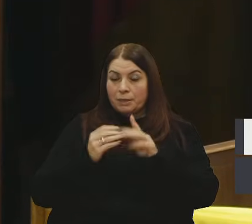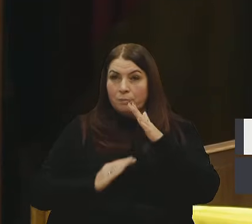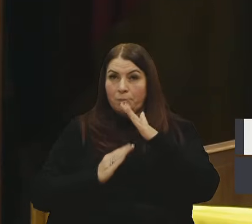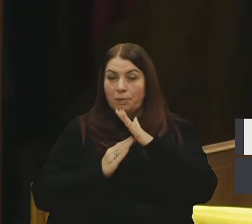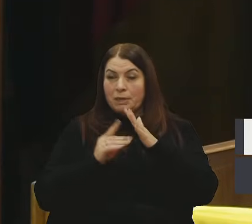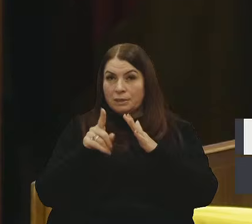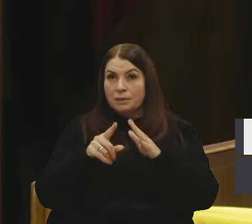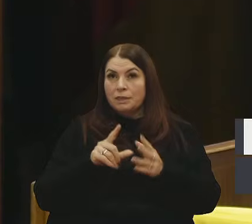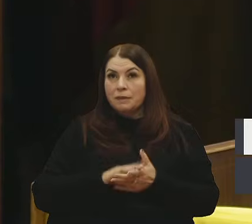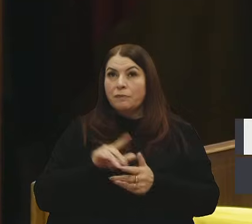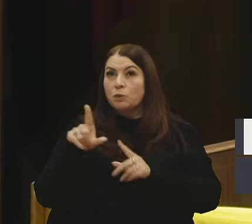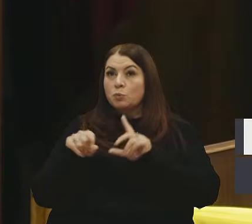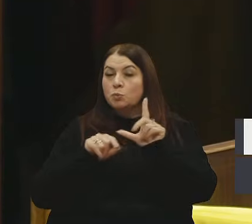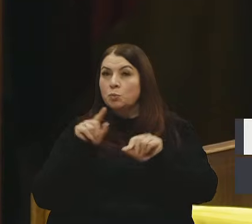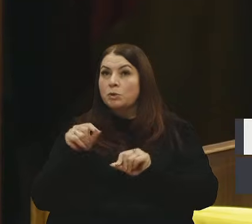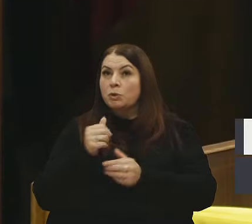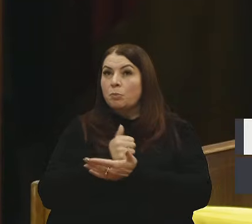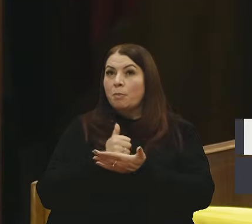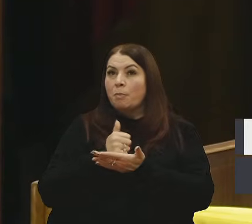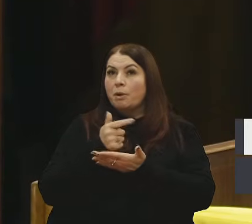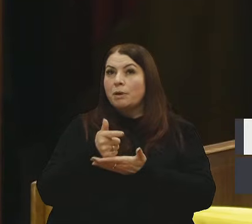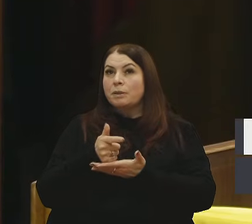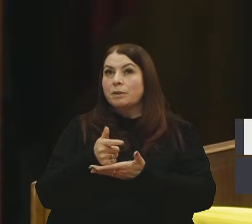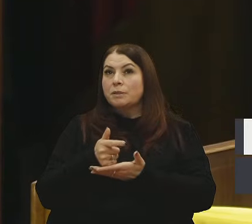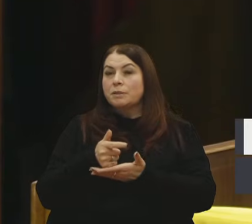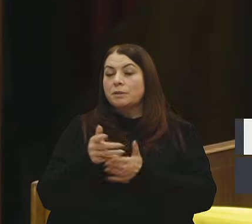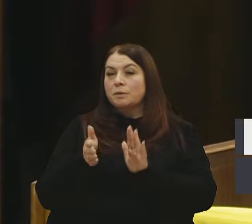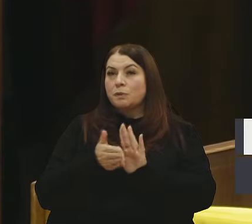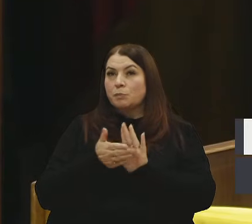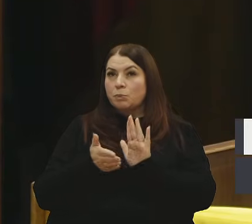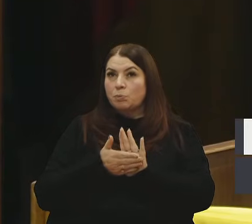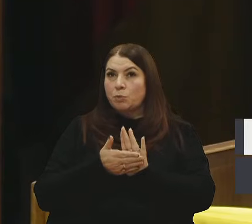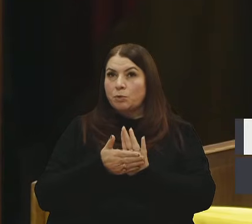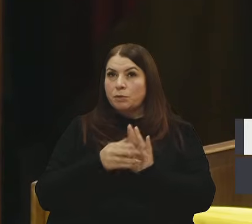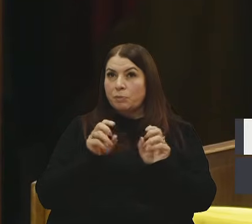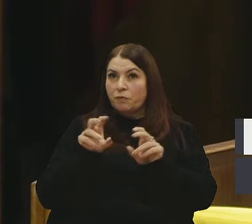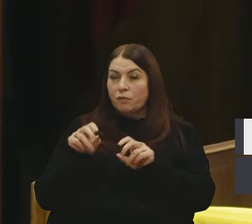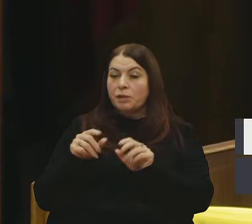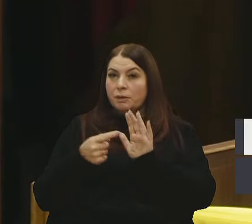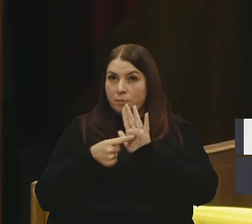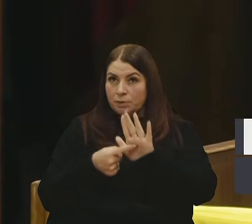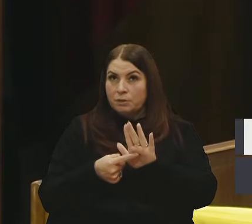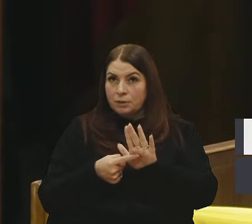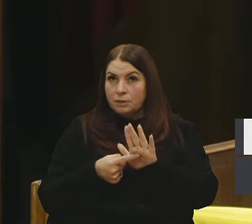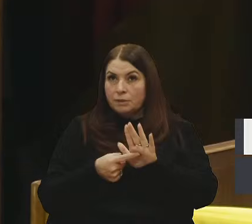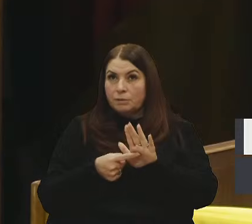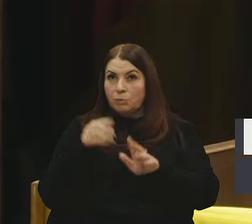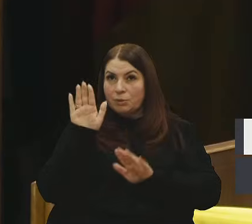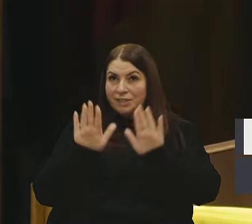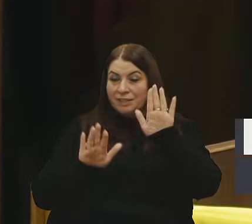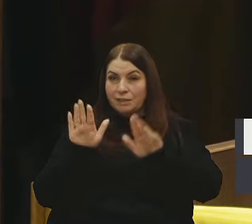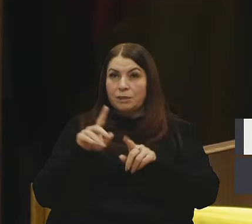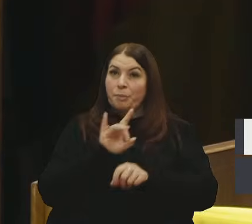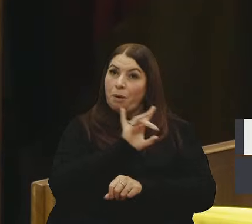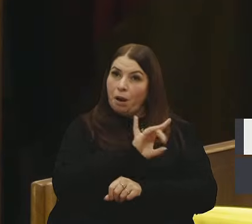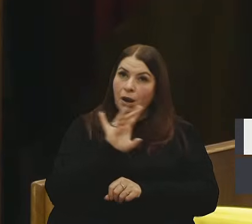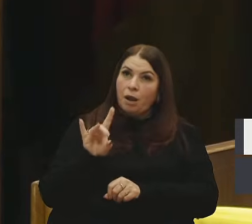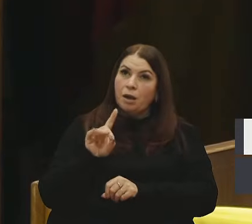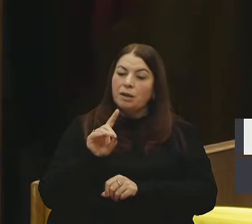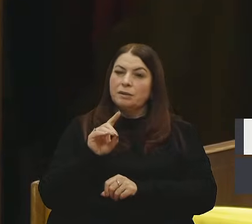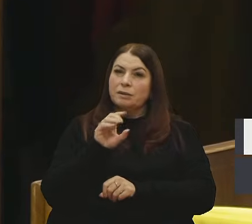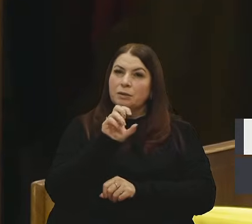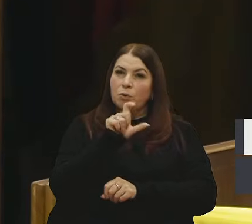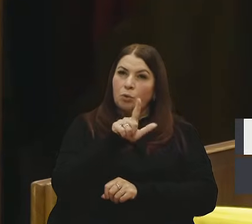será definido como base nas propostas comerciais apresentadas pelos licitantes para cada sublote